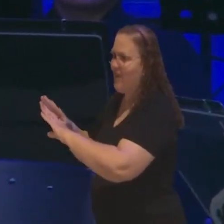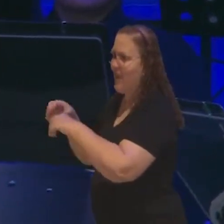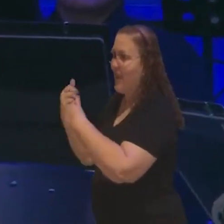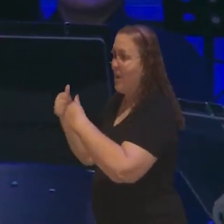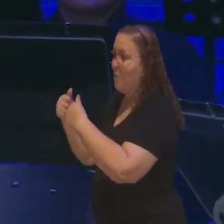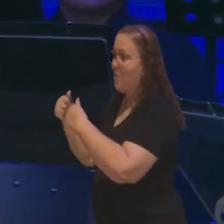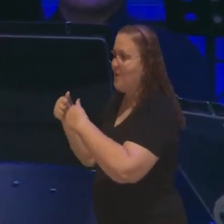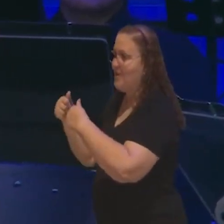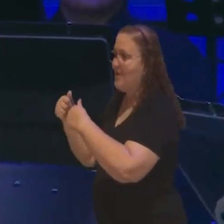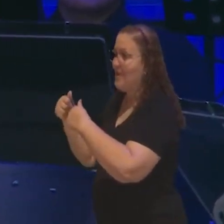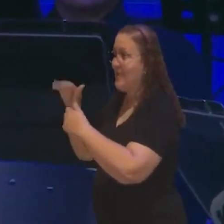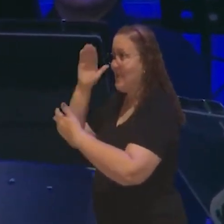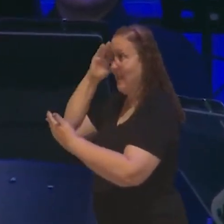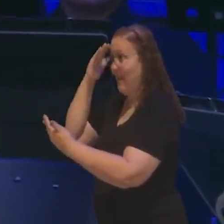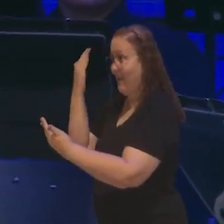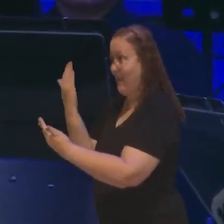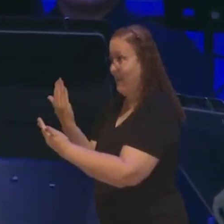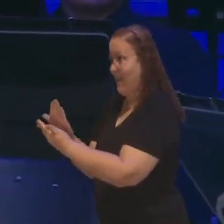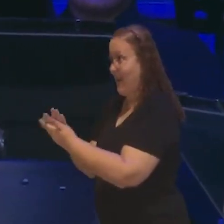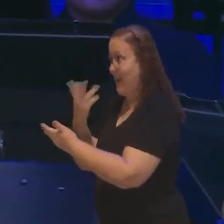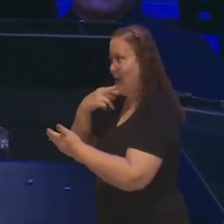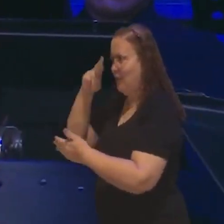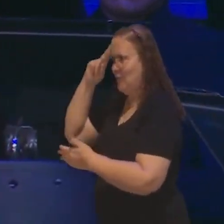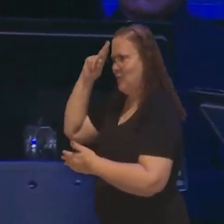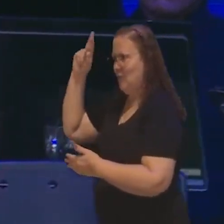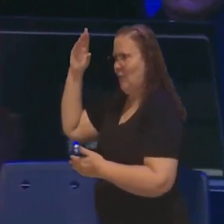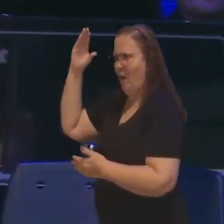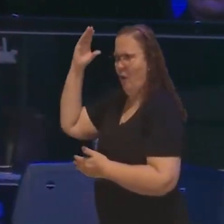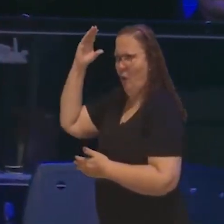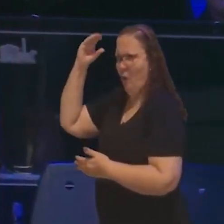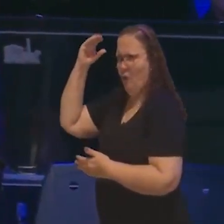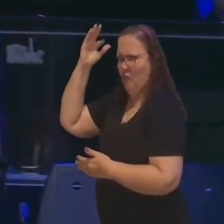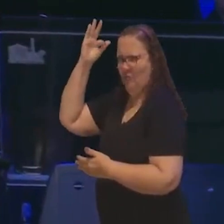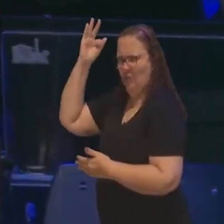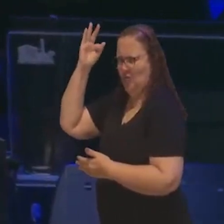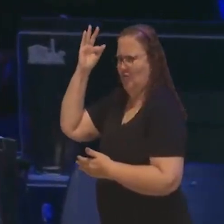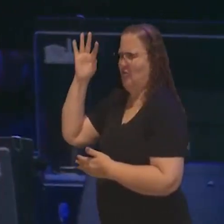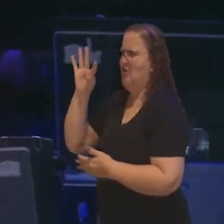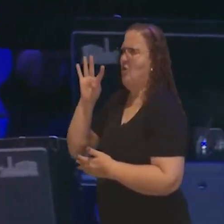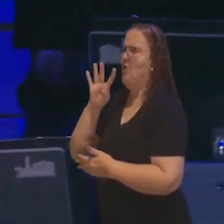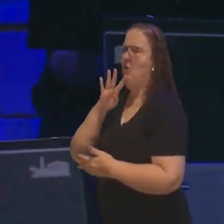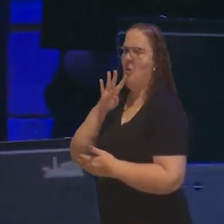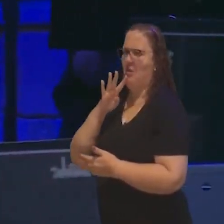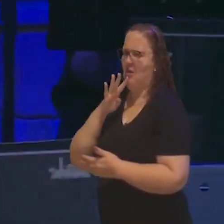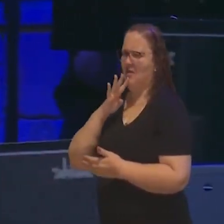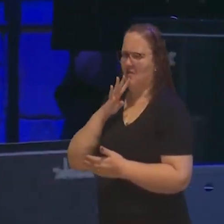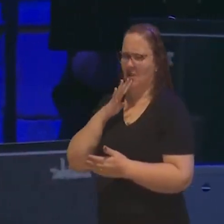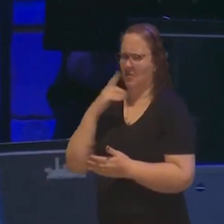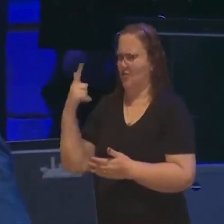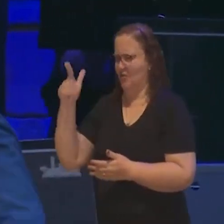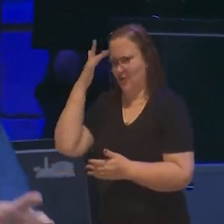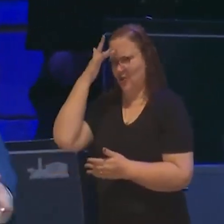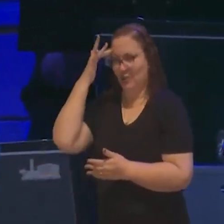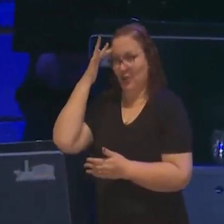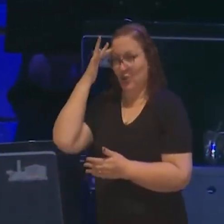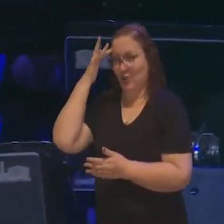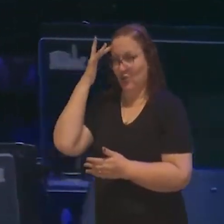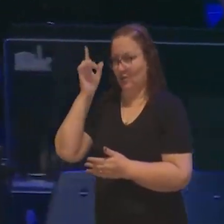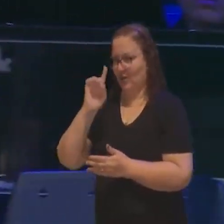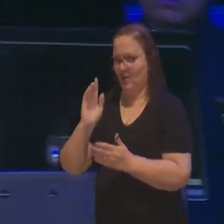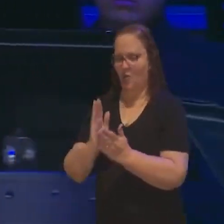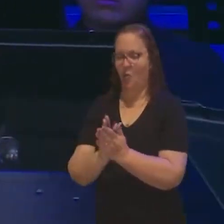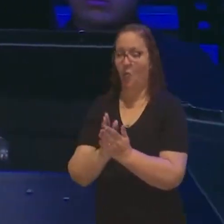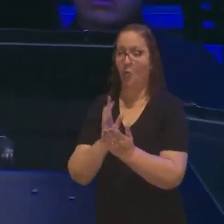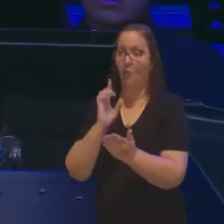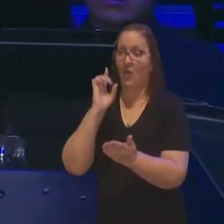numa ideologia, ou numa filosofia, ou numa própria teologia. O evangelho é uma